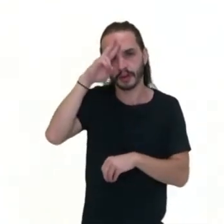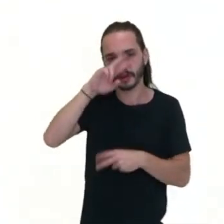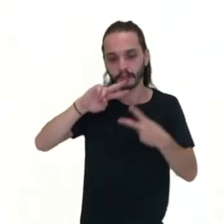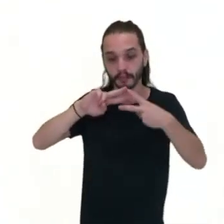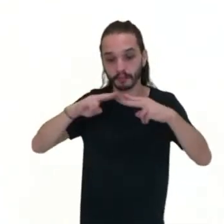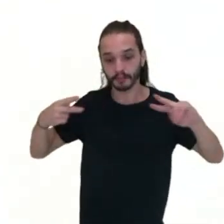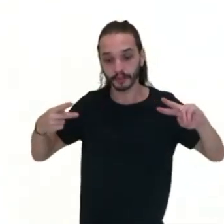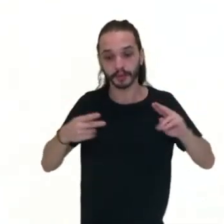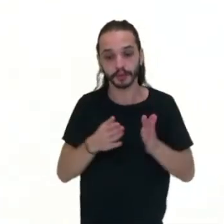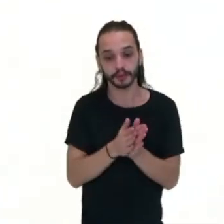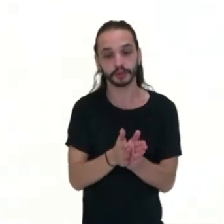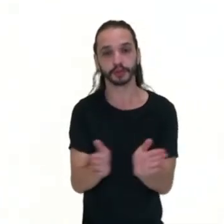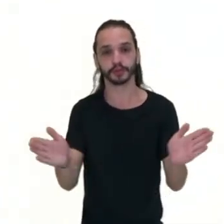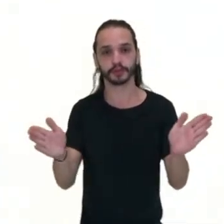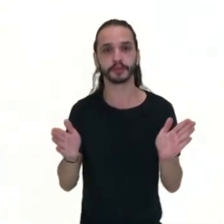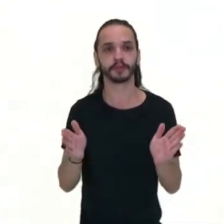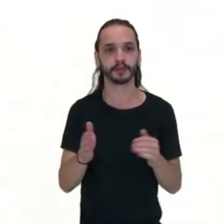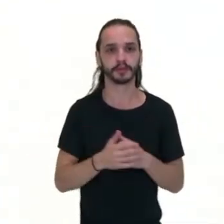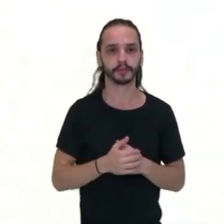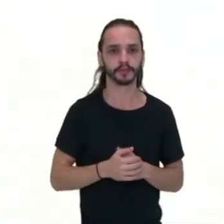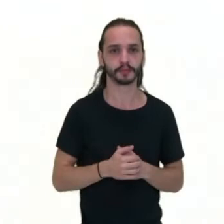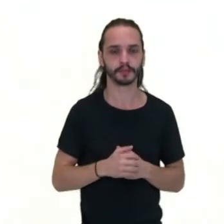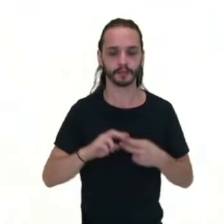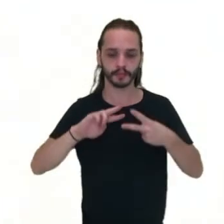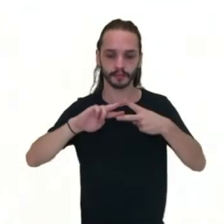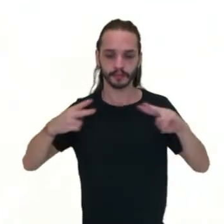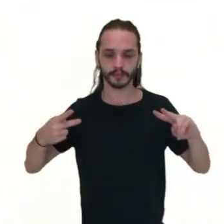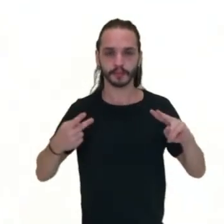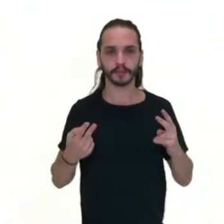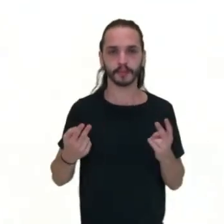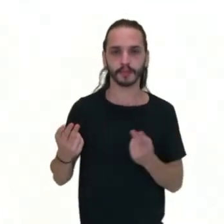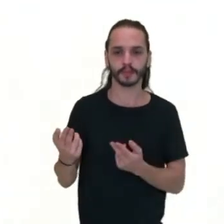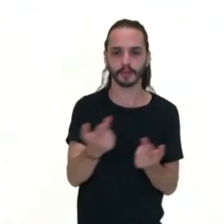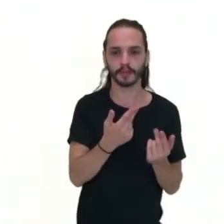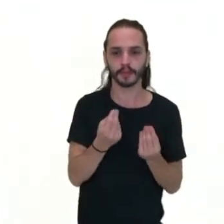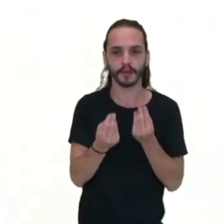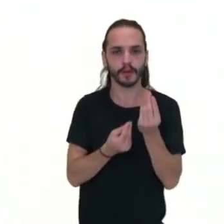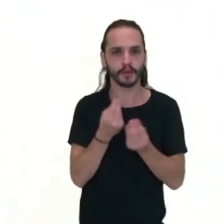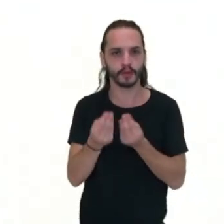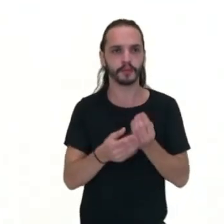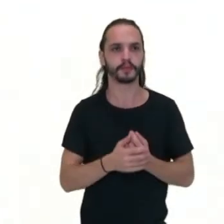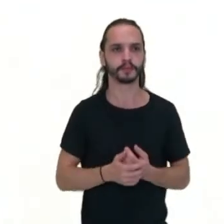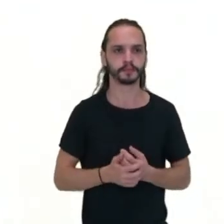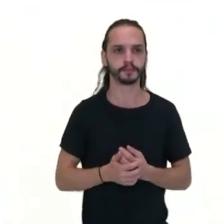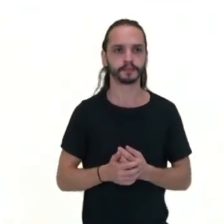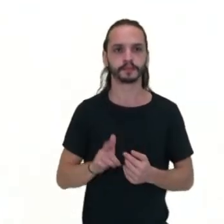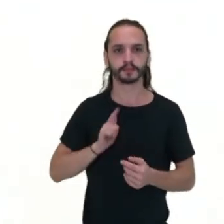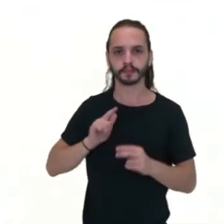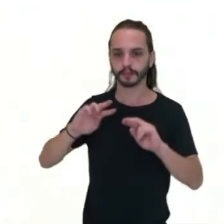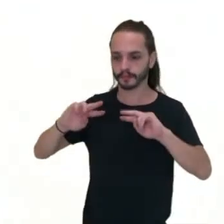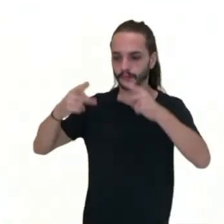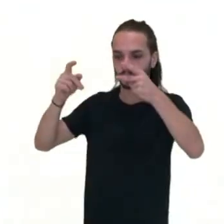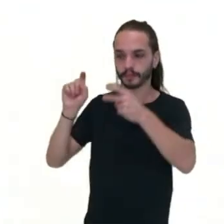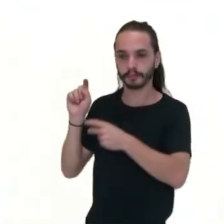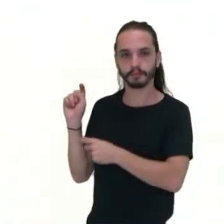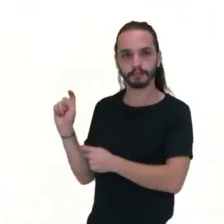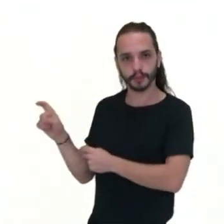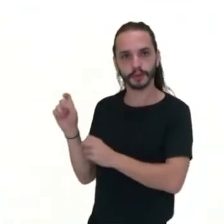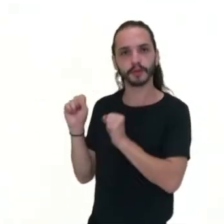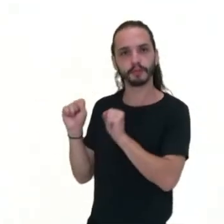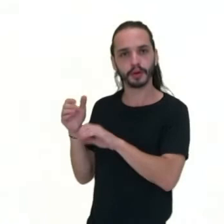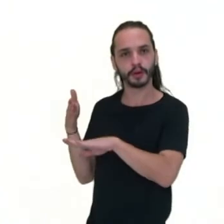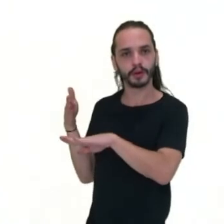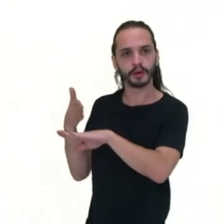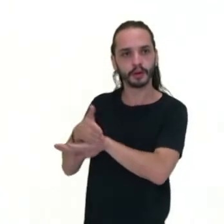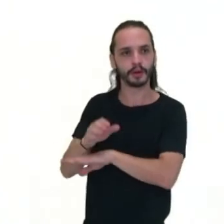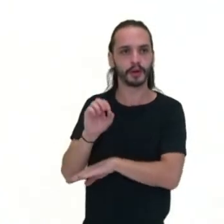na meiose 1 e das cromátides irmãs na meiose 2. Aí você tem esse link aqui para você conseguir acessar, ou